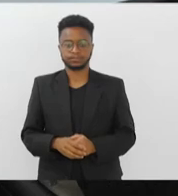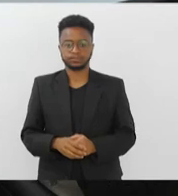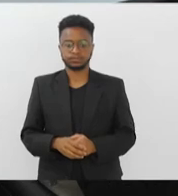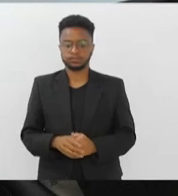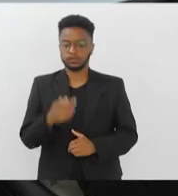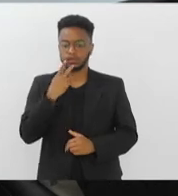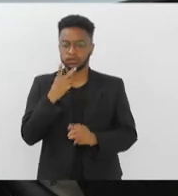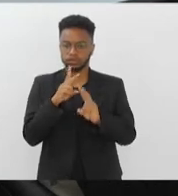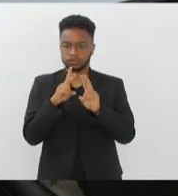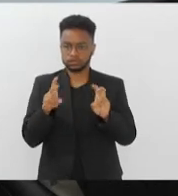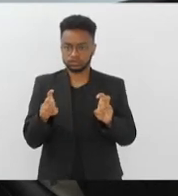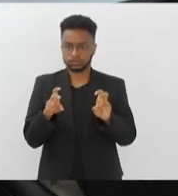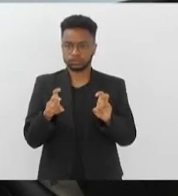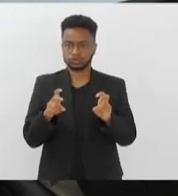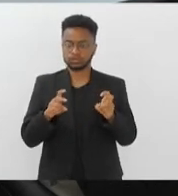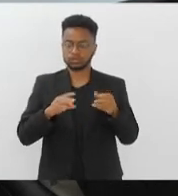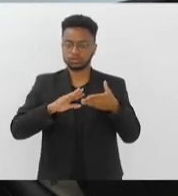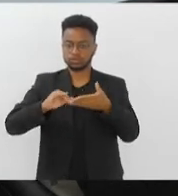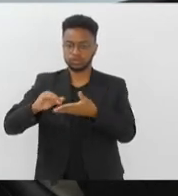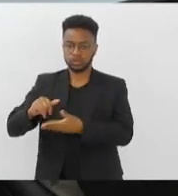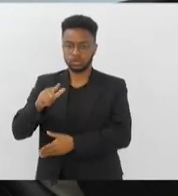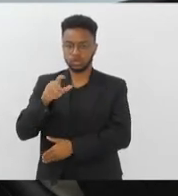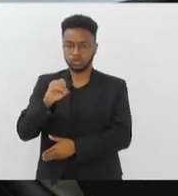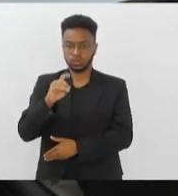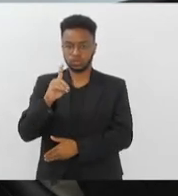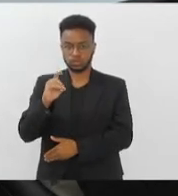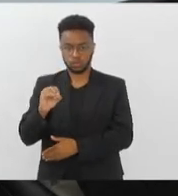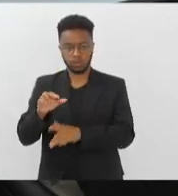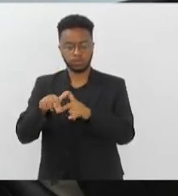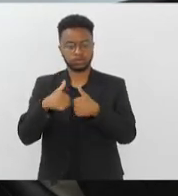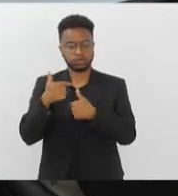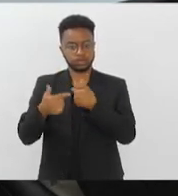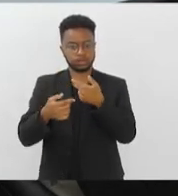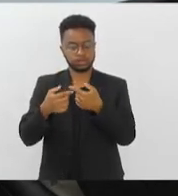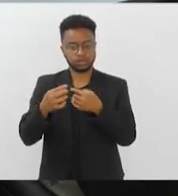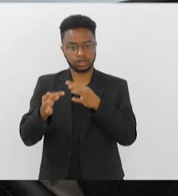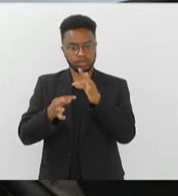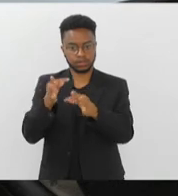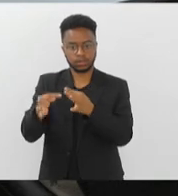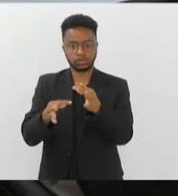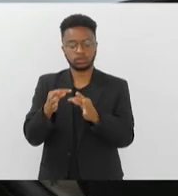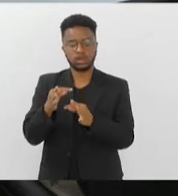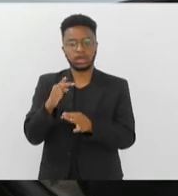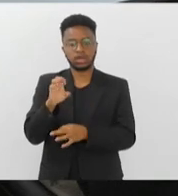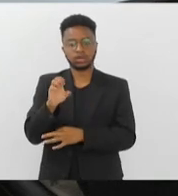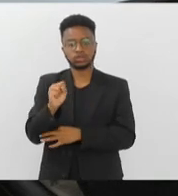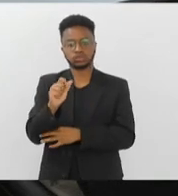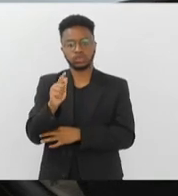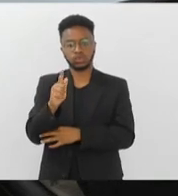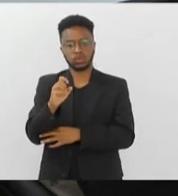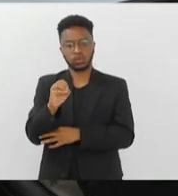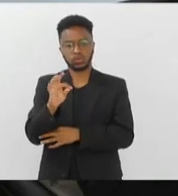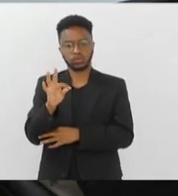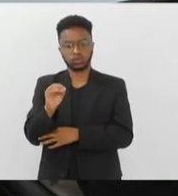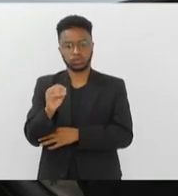Dispõe sobre a destinação do lodo proveniente do tratamento de esgoto no estado do Rio de Janeiro. O meu parecer foi